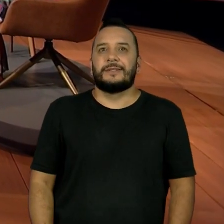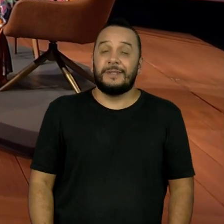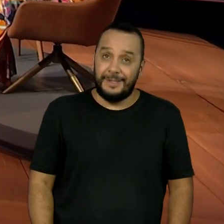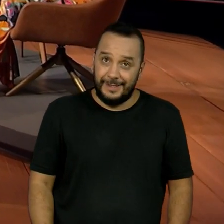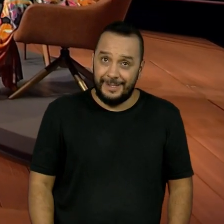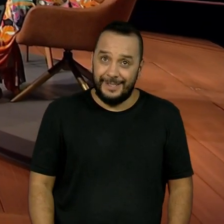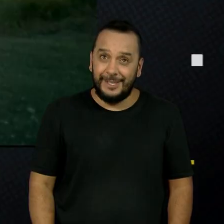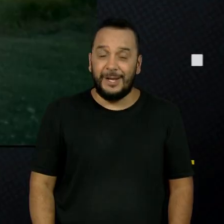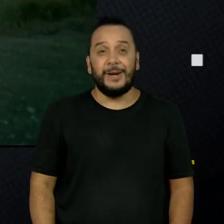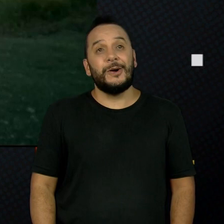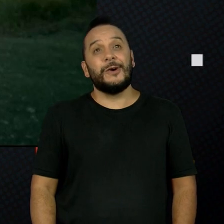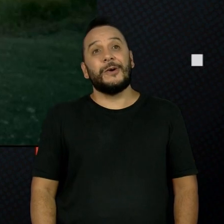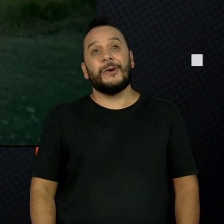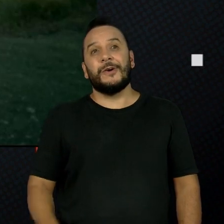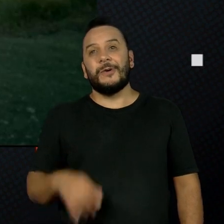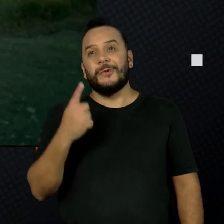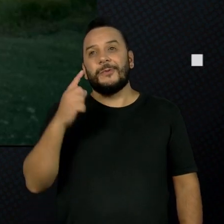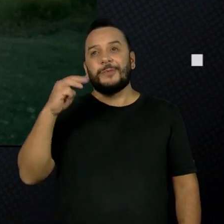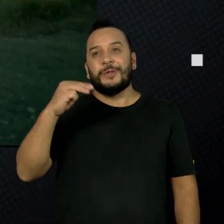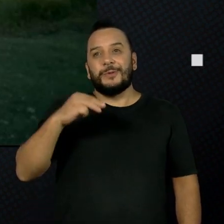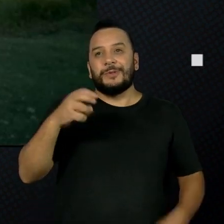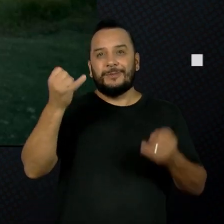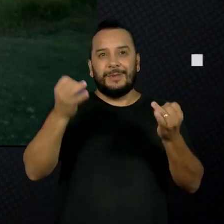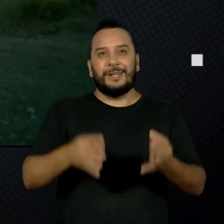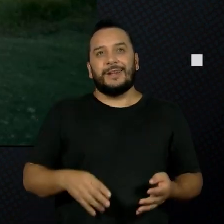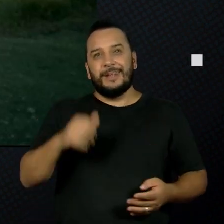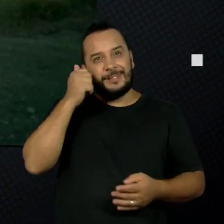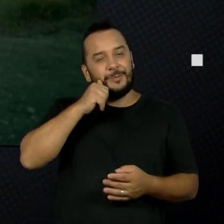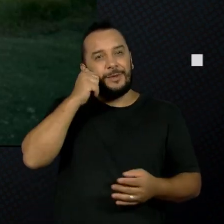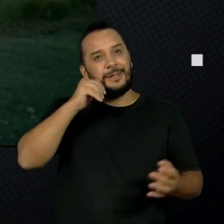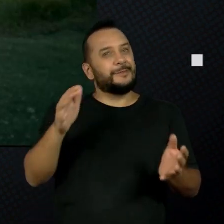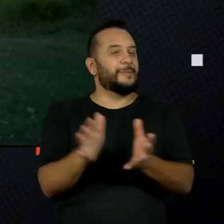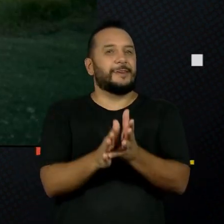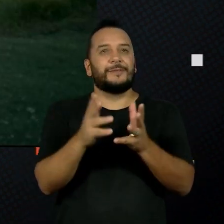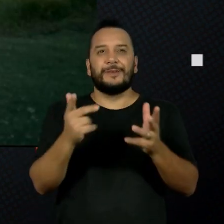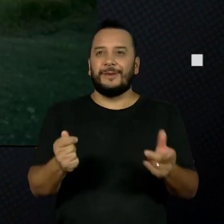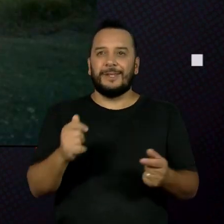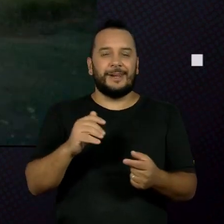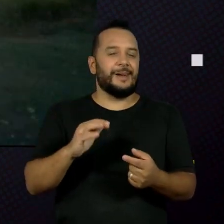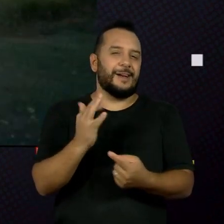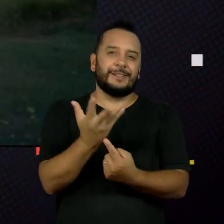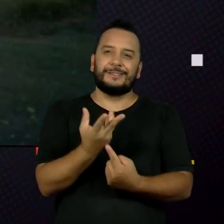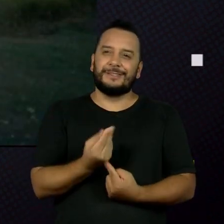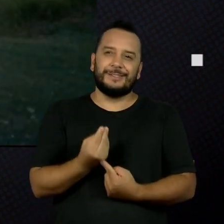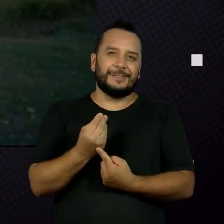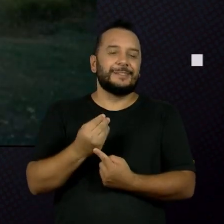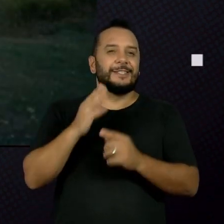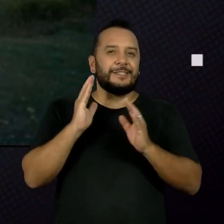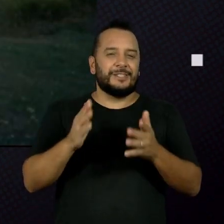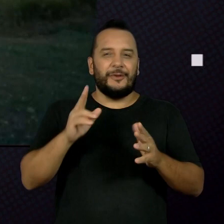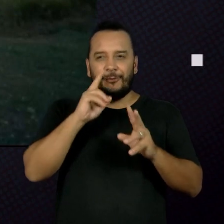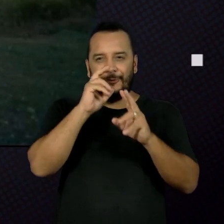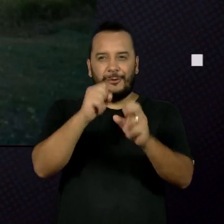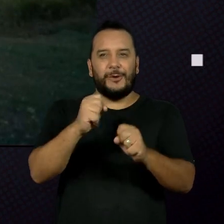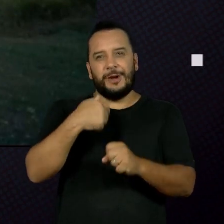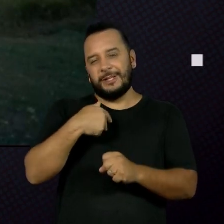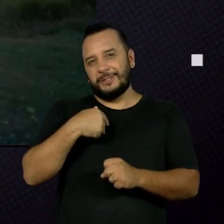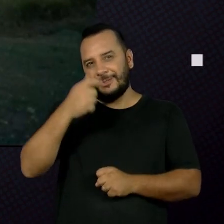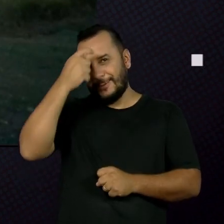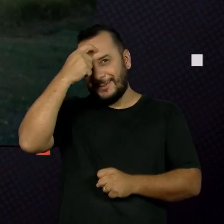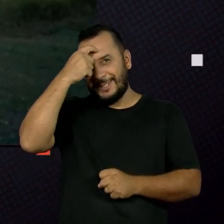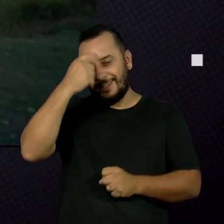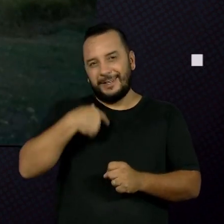Por favor, um minuto para falar dessa mulher incrível, extraordinária, uma artista potente, consciente,